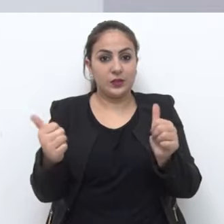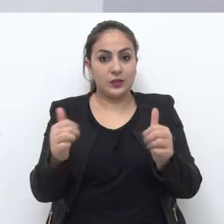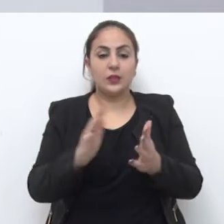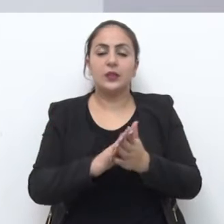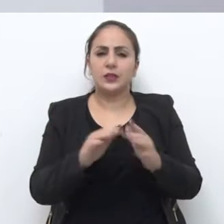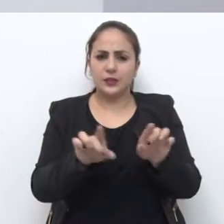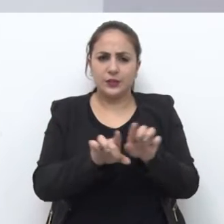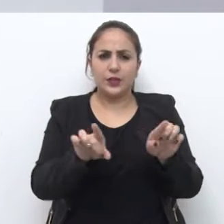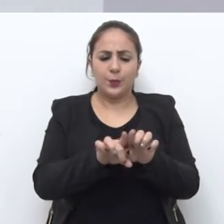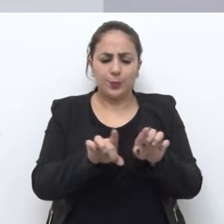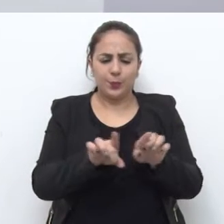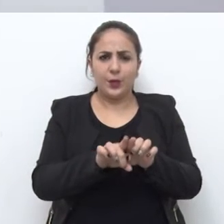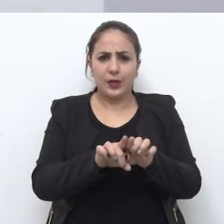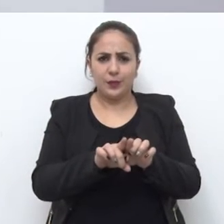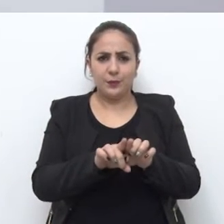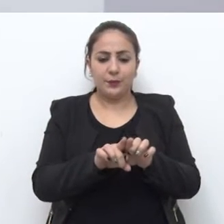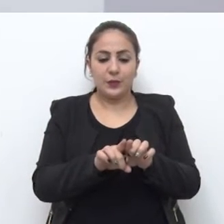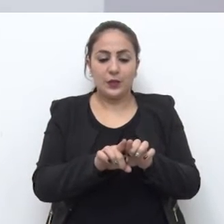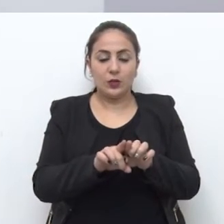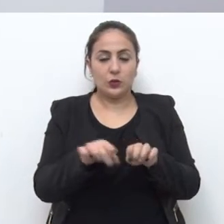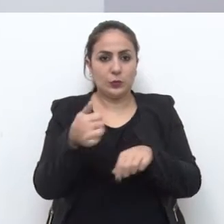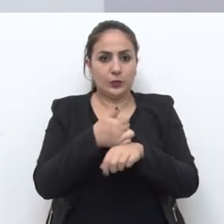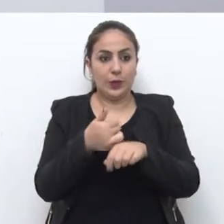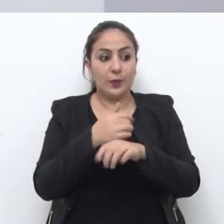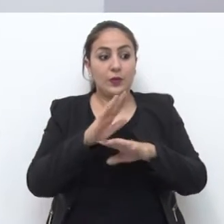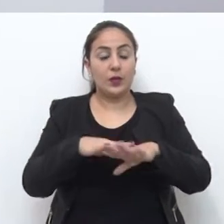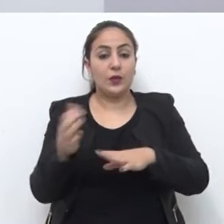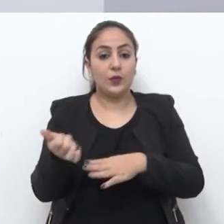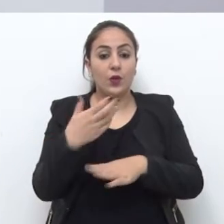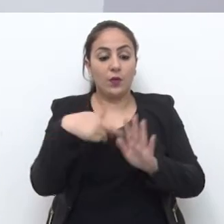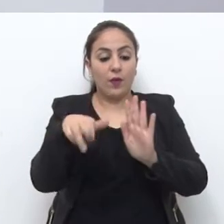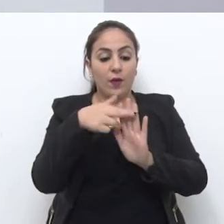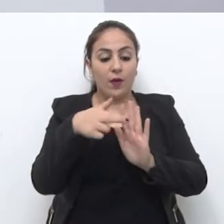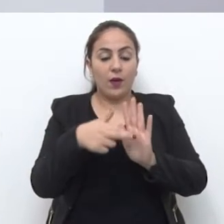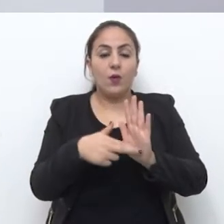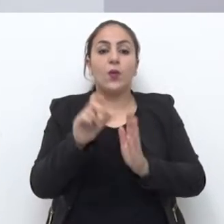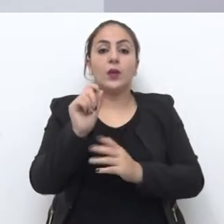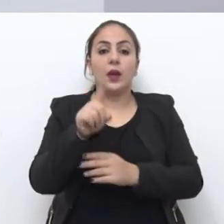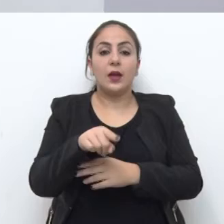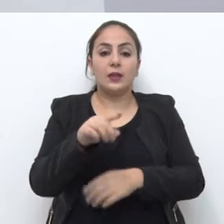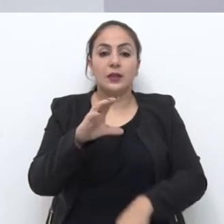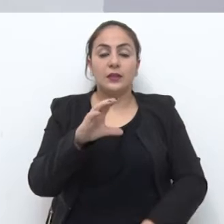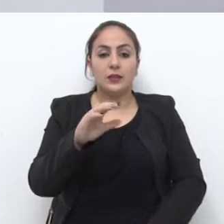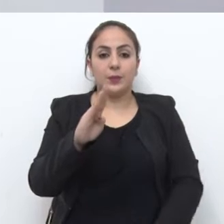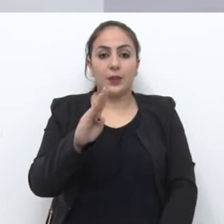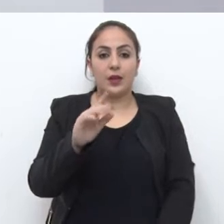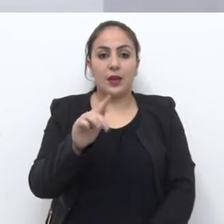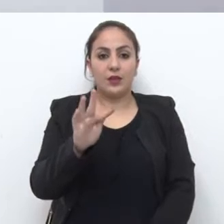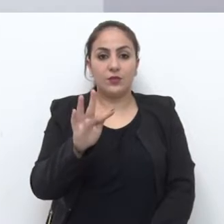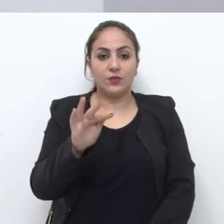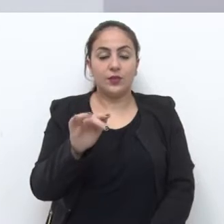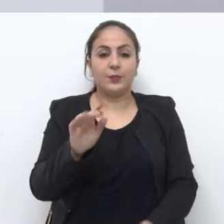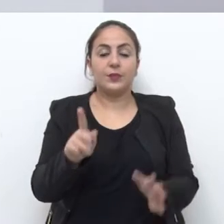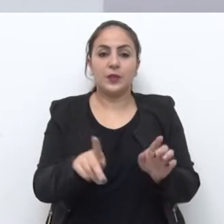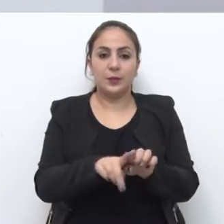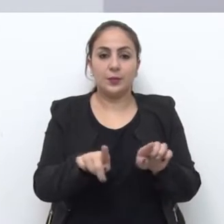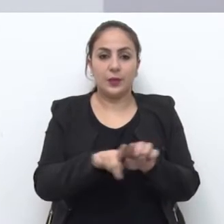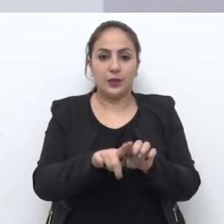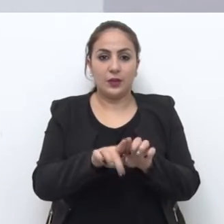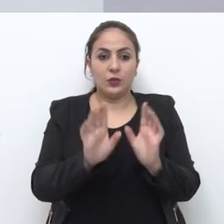que inclusive os clubes profissionais, agora a nova determinação da CBF determina que os